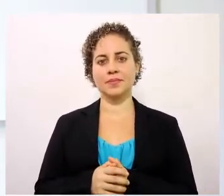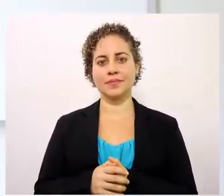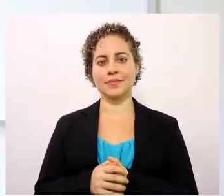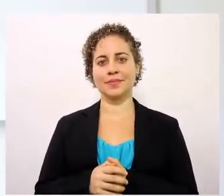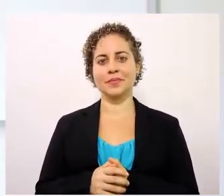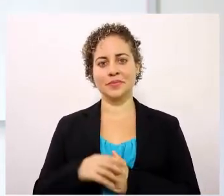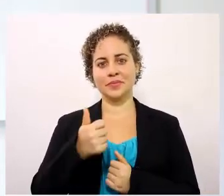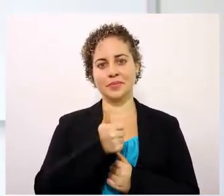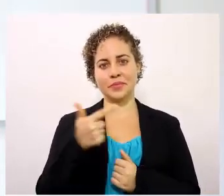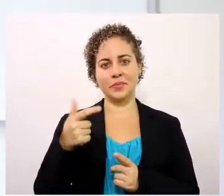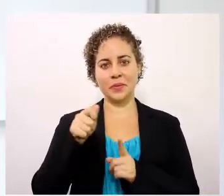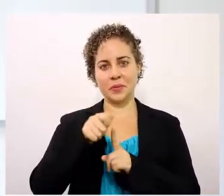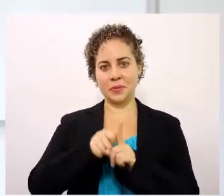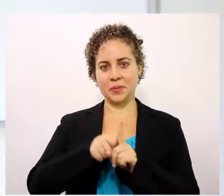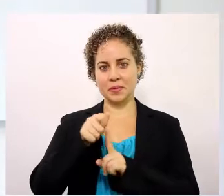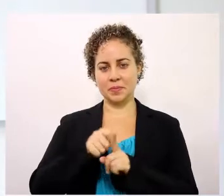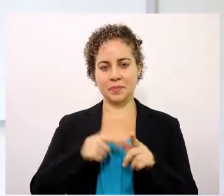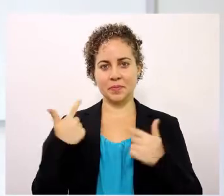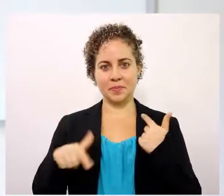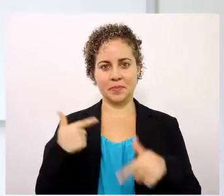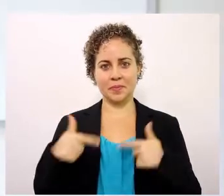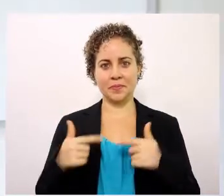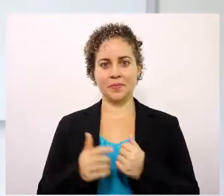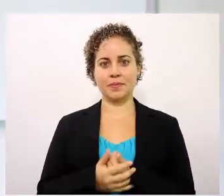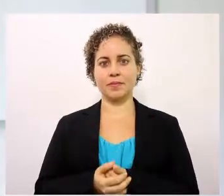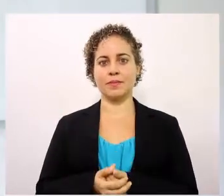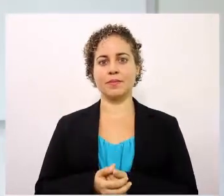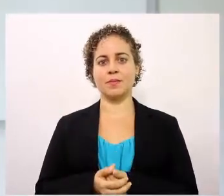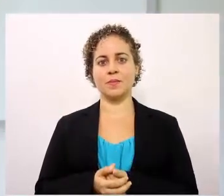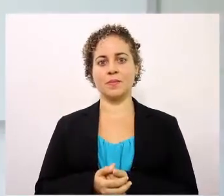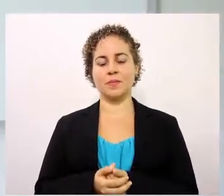nesses 12 meses de trabalho,